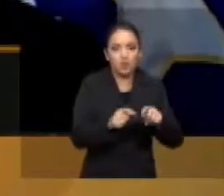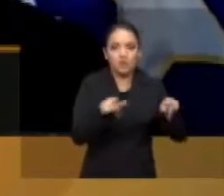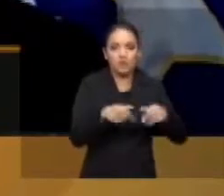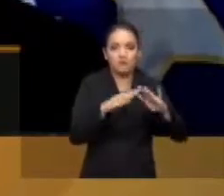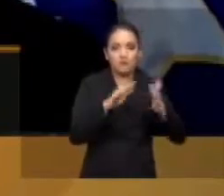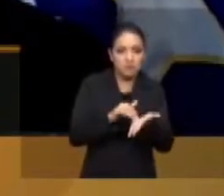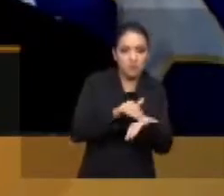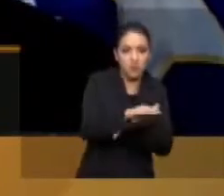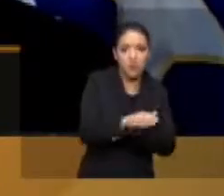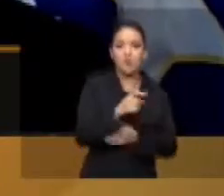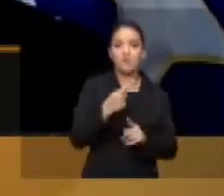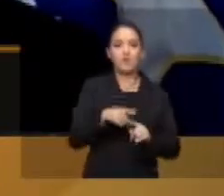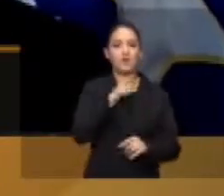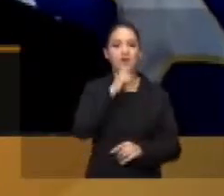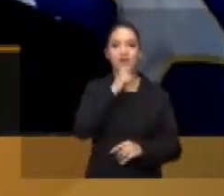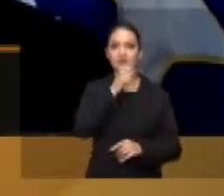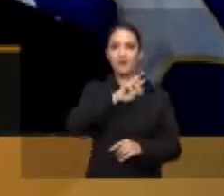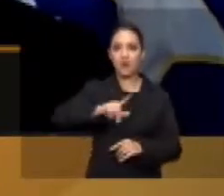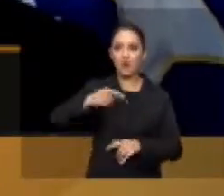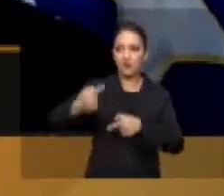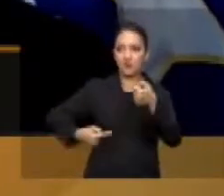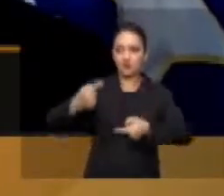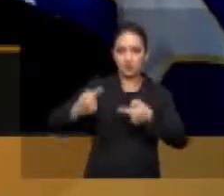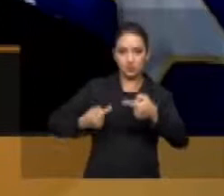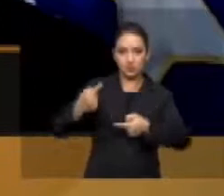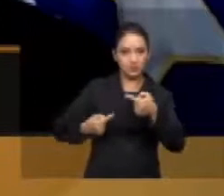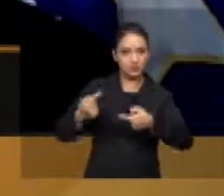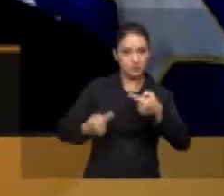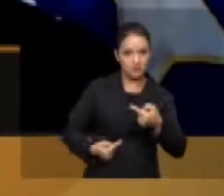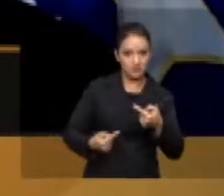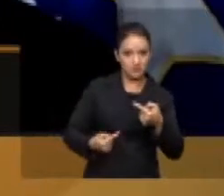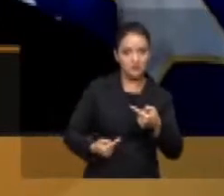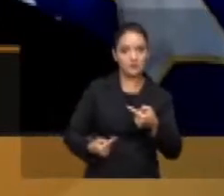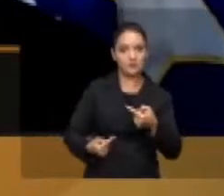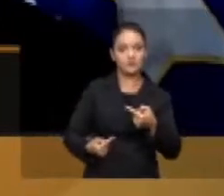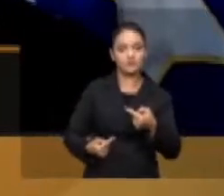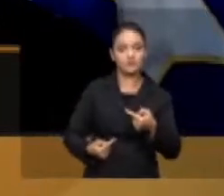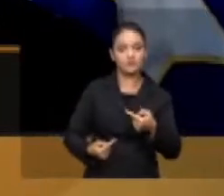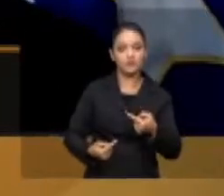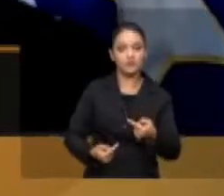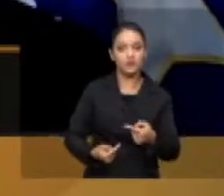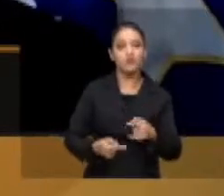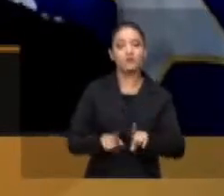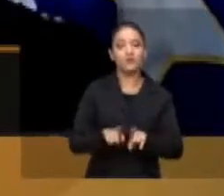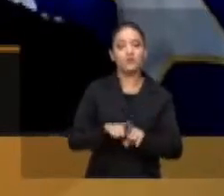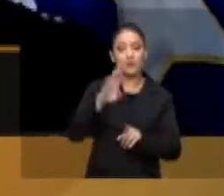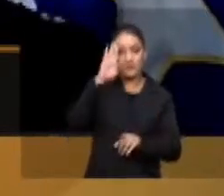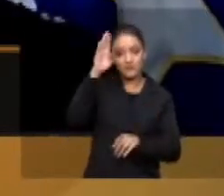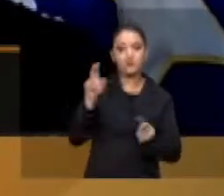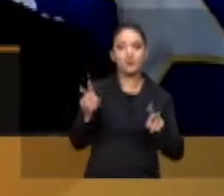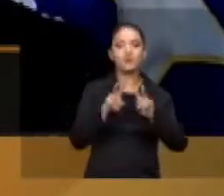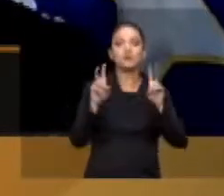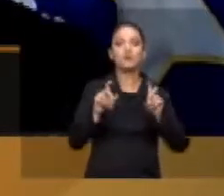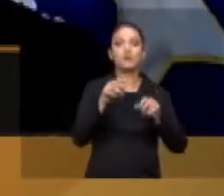quando tal questão não foi objeto de efetiva discussão nesta ação de desapropriação, em especial em relação à alegação de